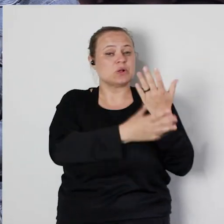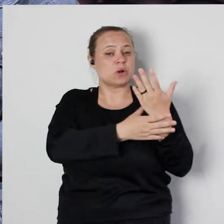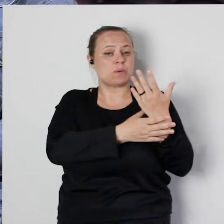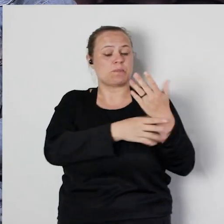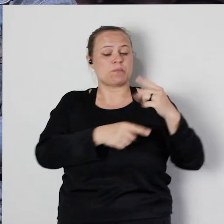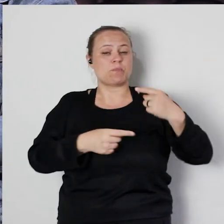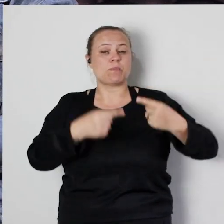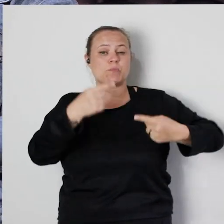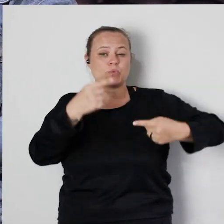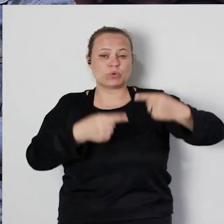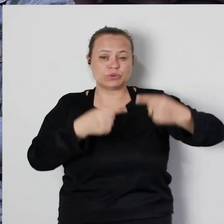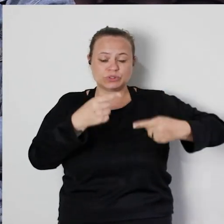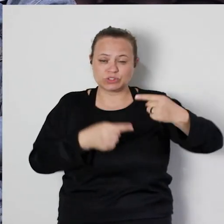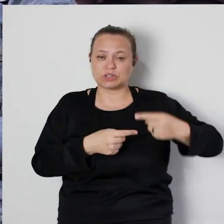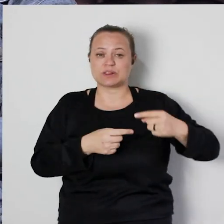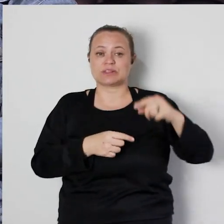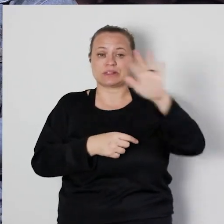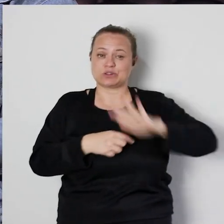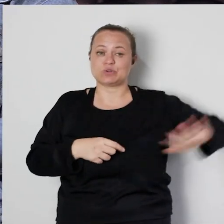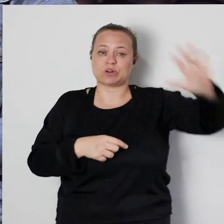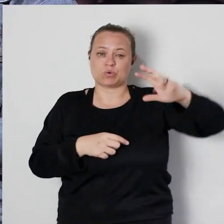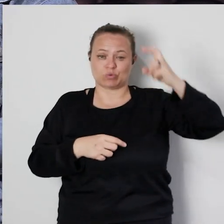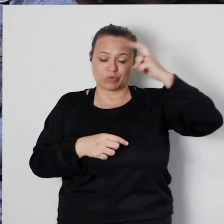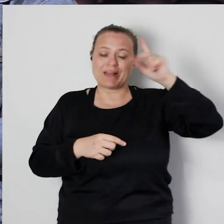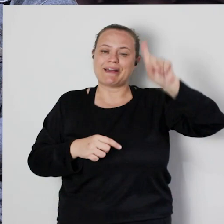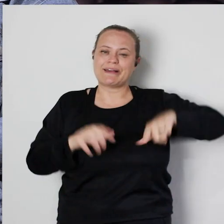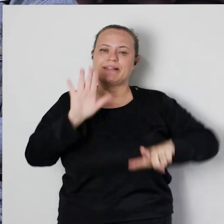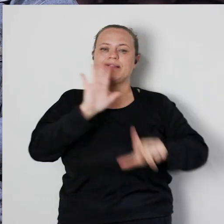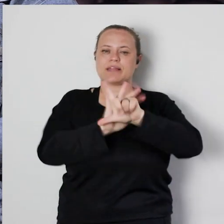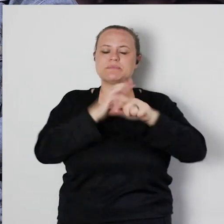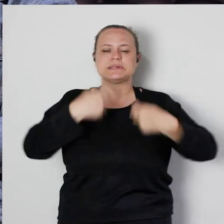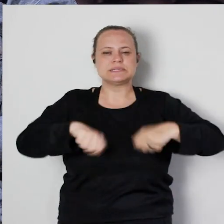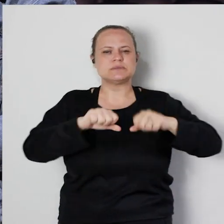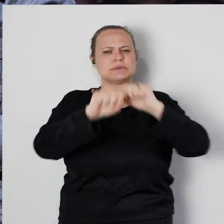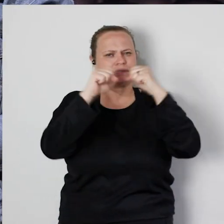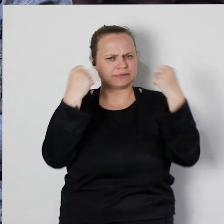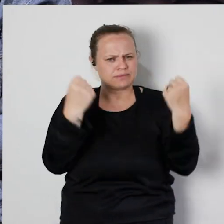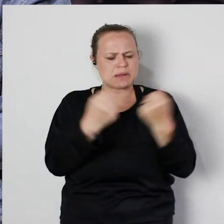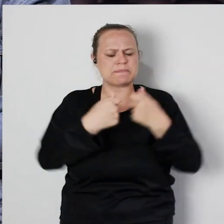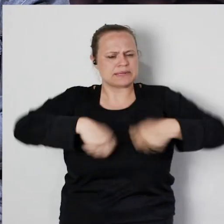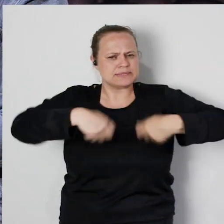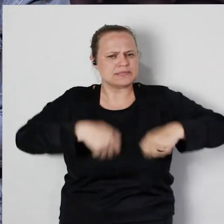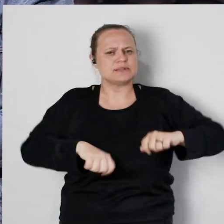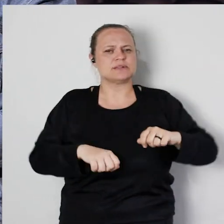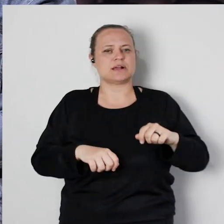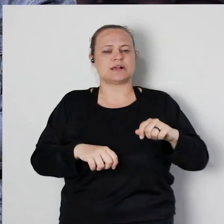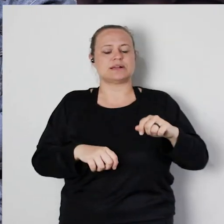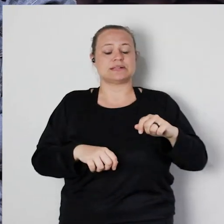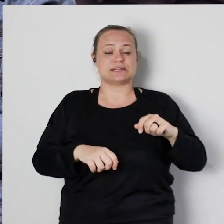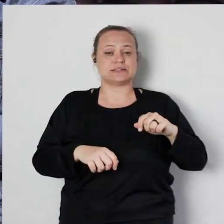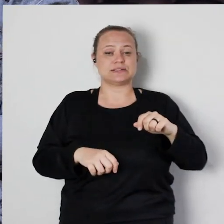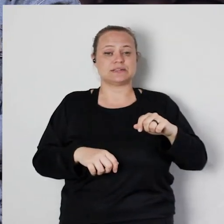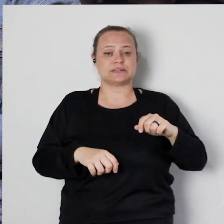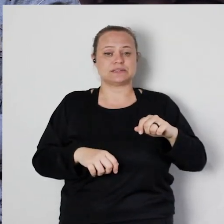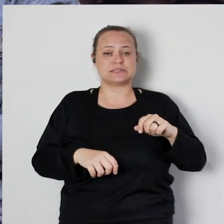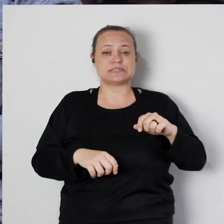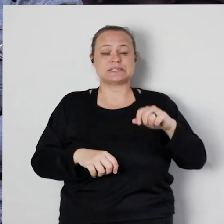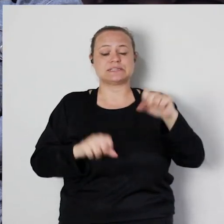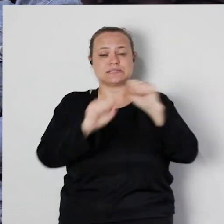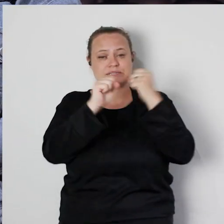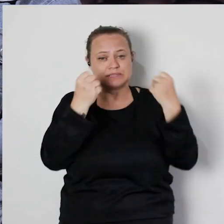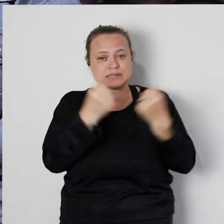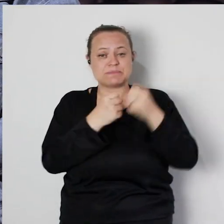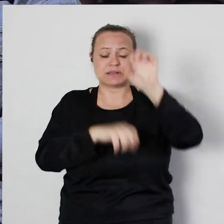em 2003, começa a se instaurar a política do Sistema Nacional de Cultura, que hoje é uma lei, né? É uma lei federal, deve